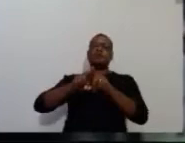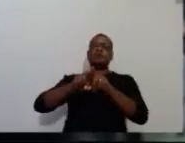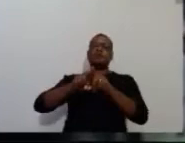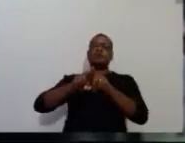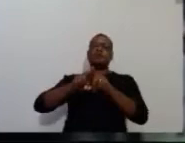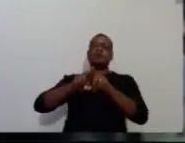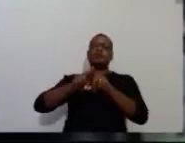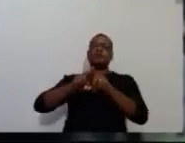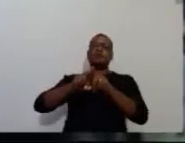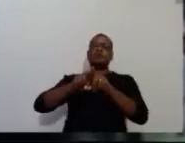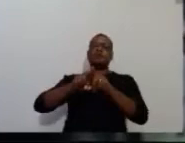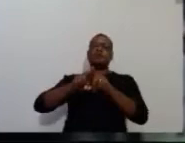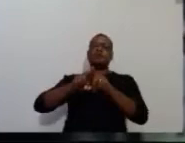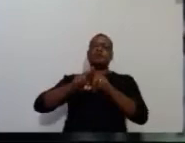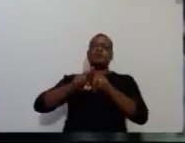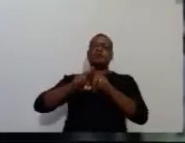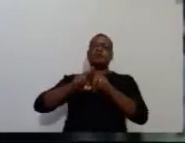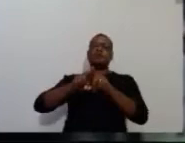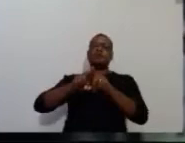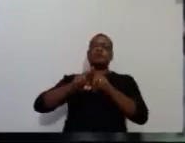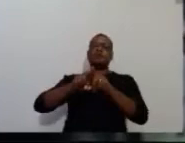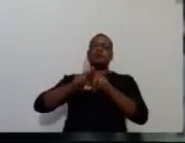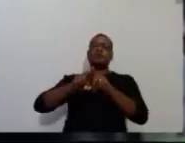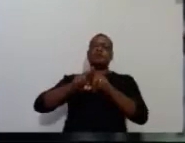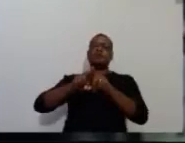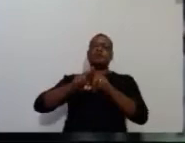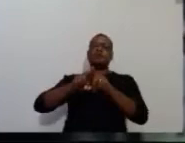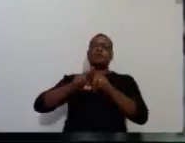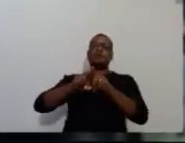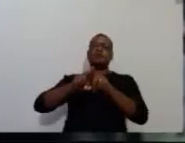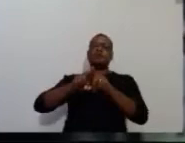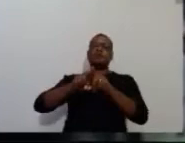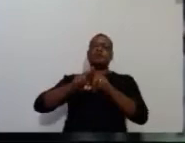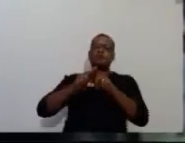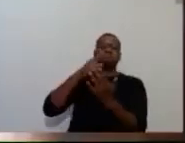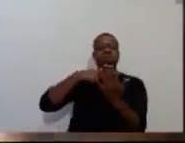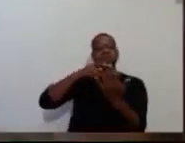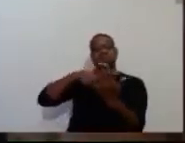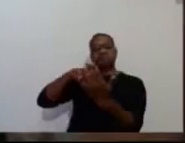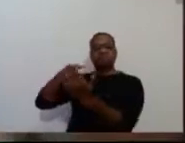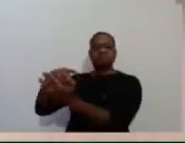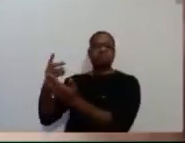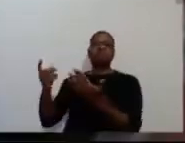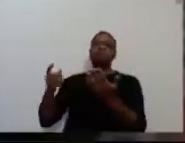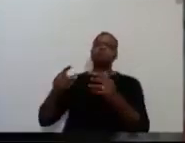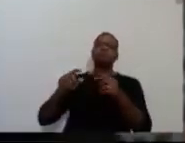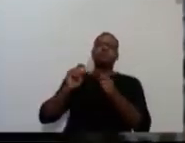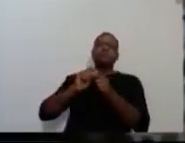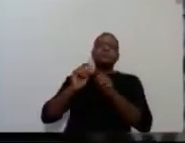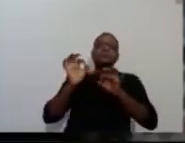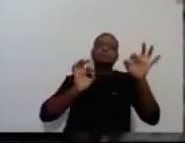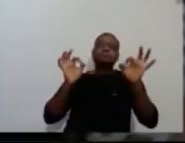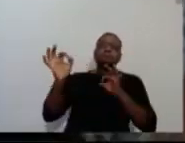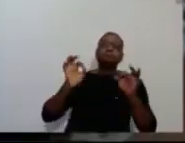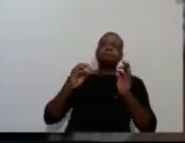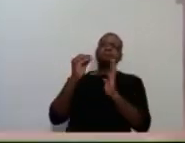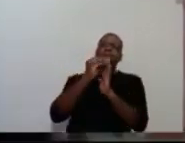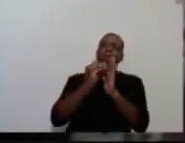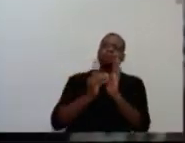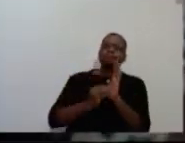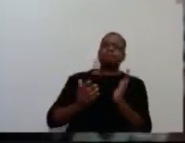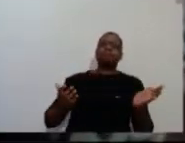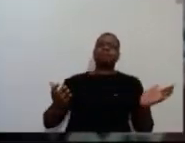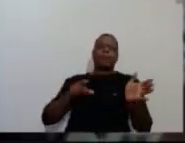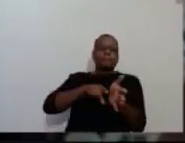tá ali fazendo suas construções, suas anotações, sua pesquisa online, enfim, você consegue fazer online e offline, e o celular